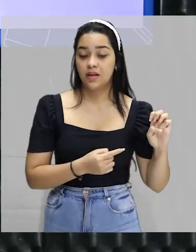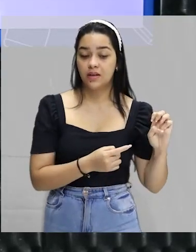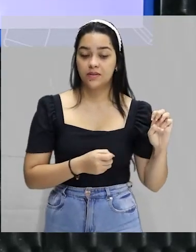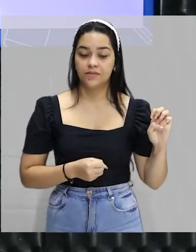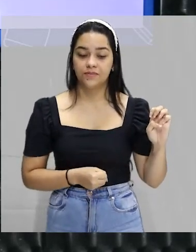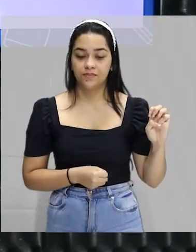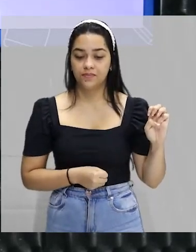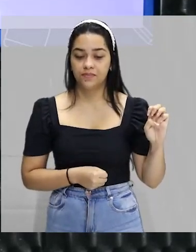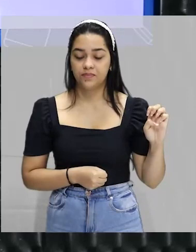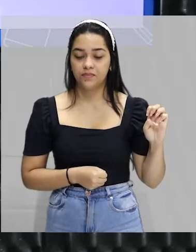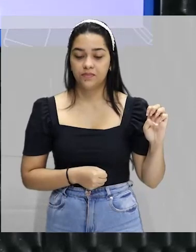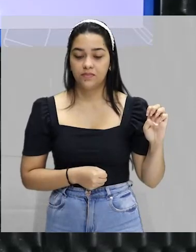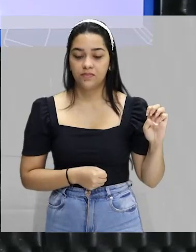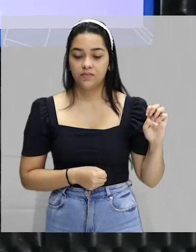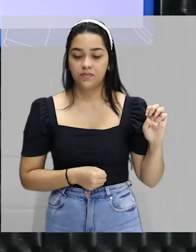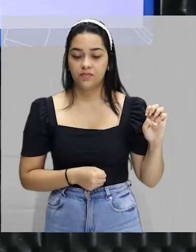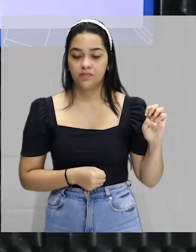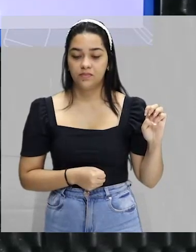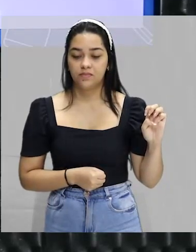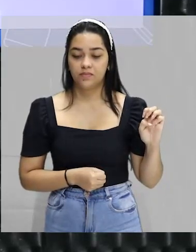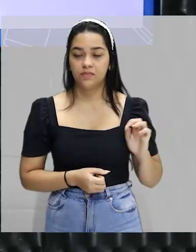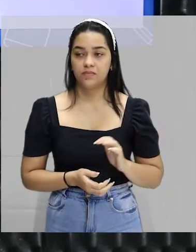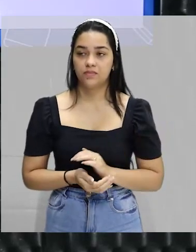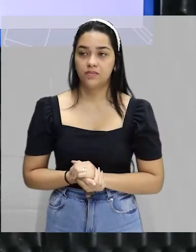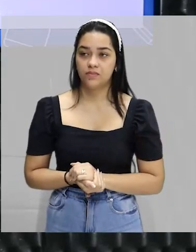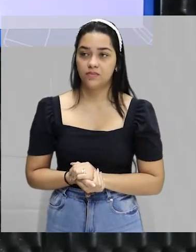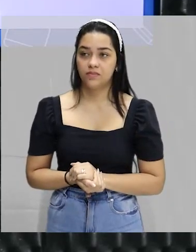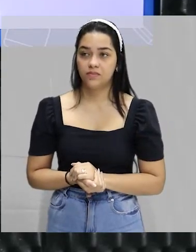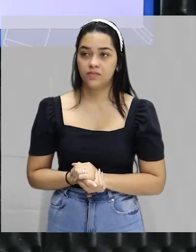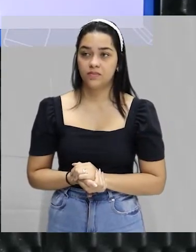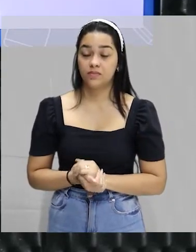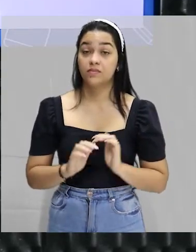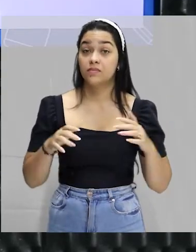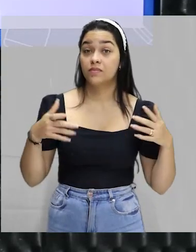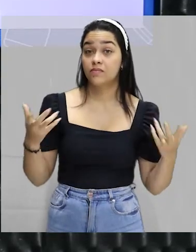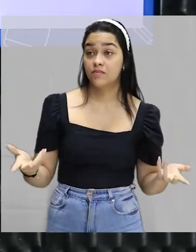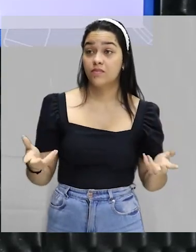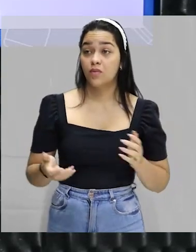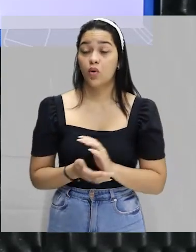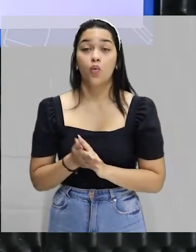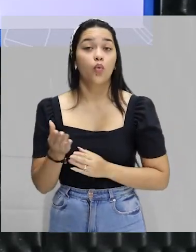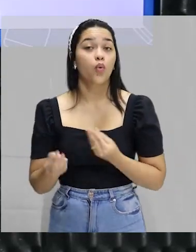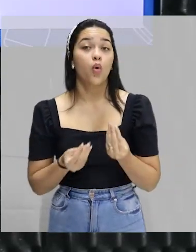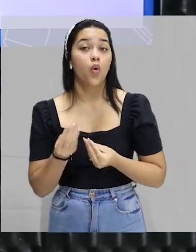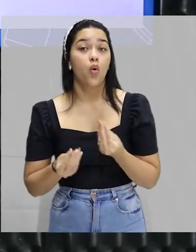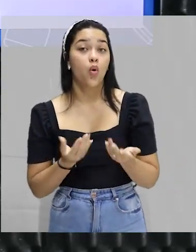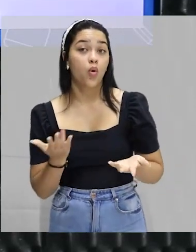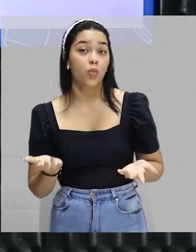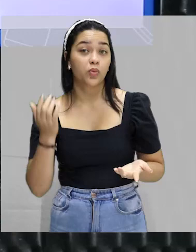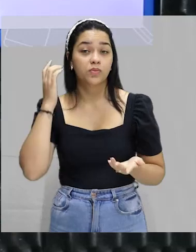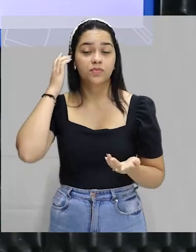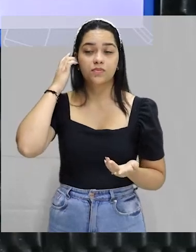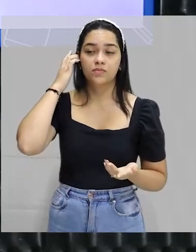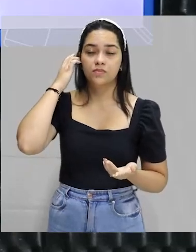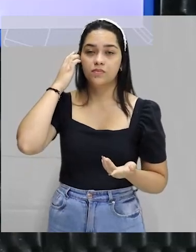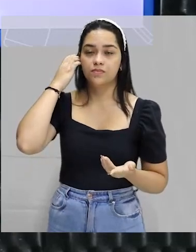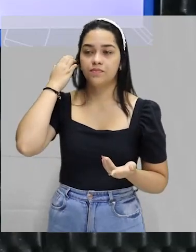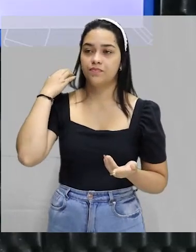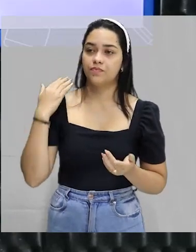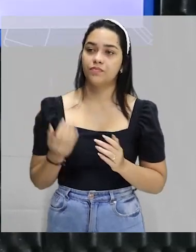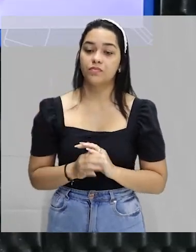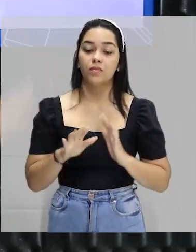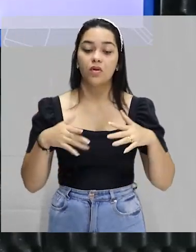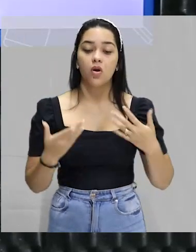o sujeito é este garoto e o objeto direto é o livro. E aí, como é que fica? Qual